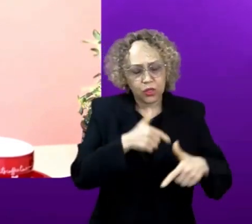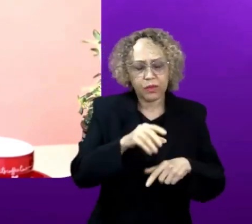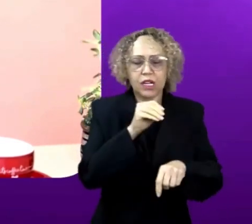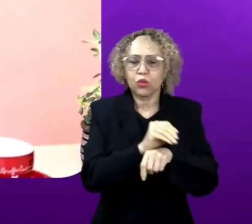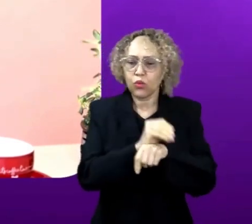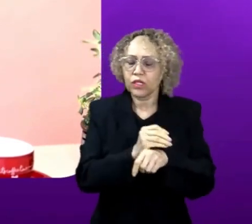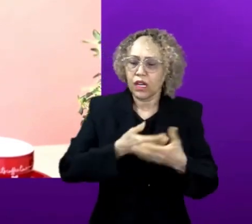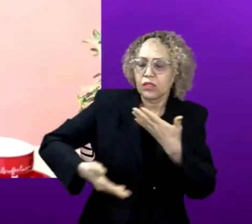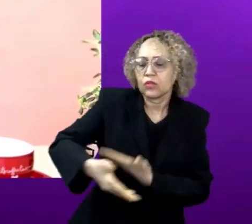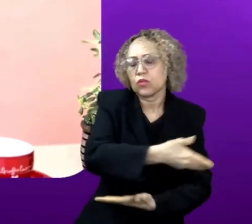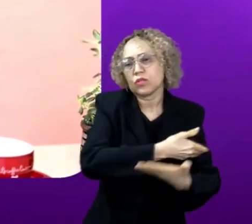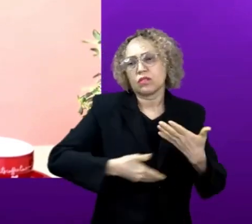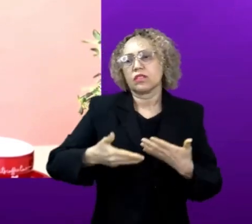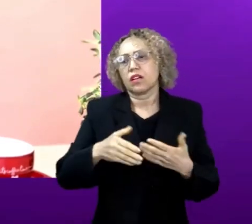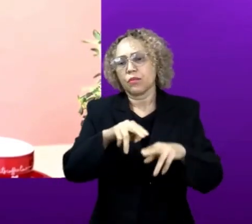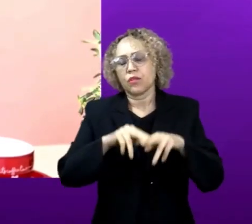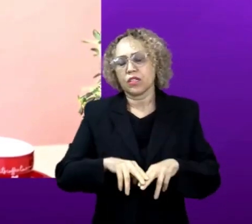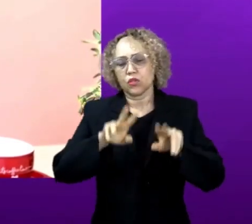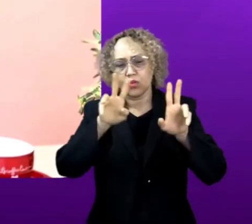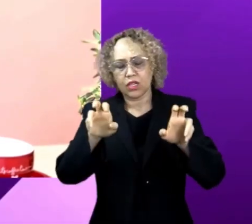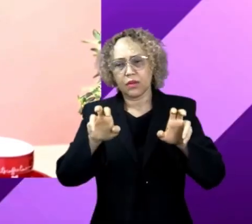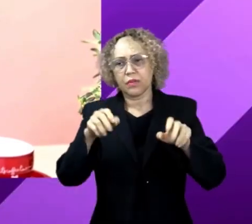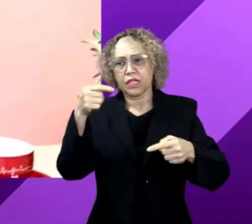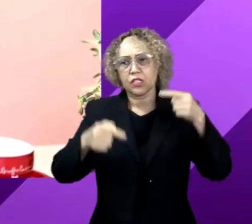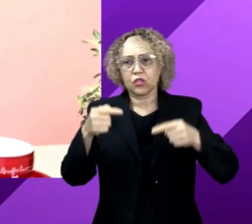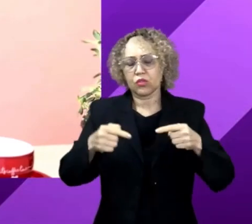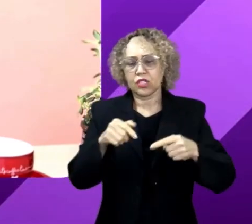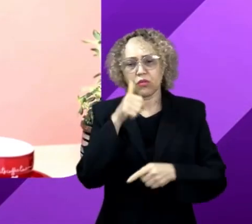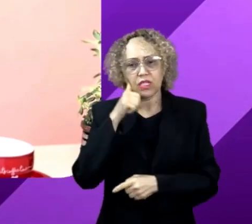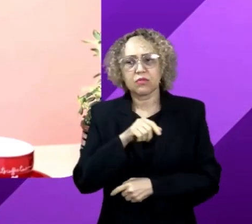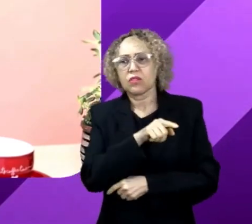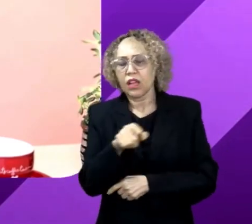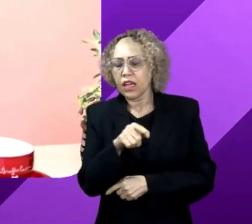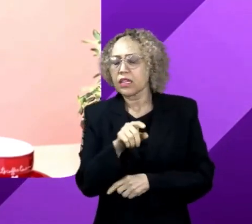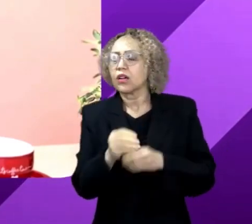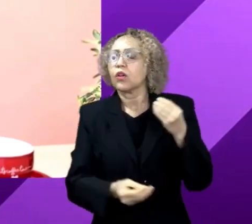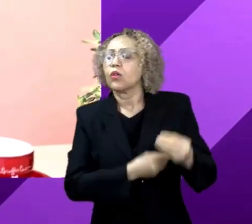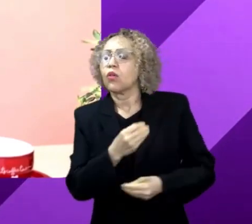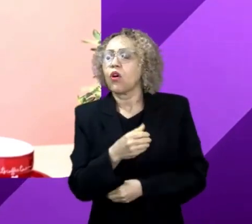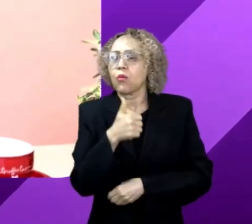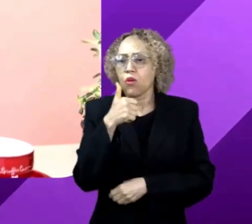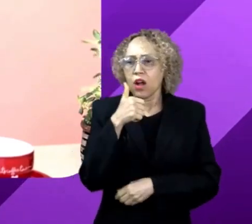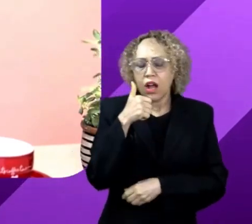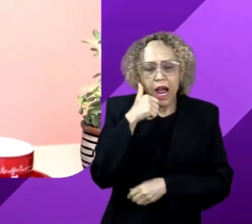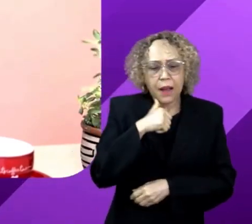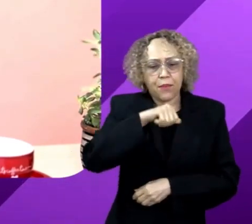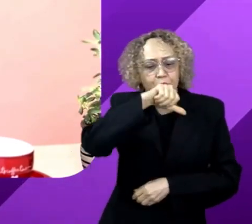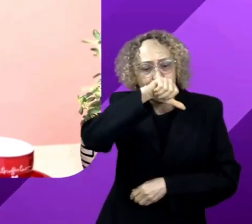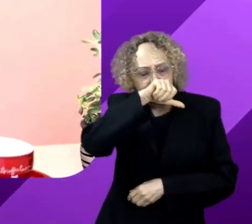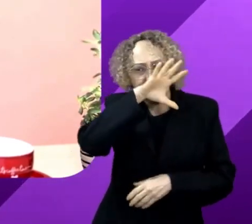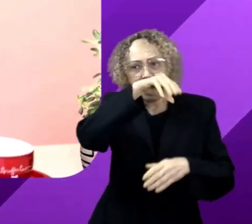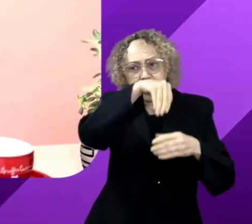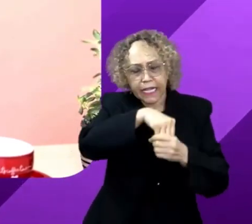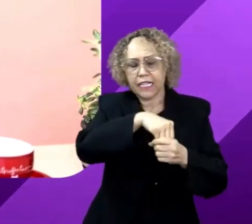o lema para debater com as mulheres da cidade de Contagem sobre o maternar a política e a socialização do cuidado.